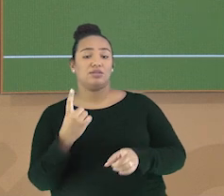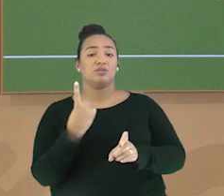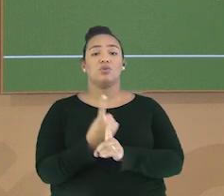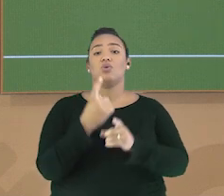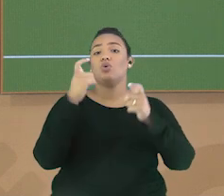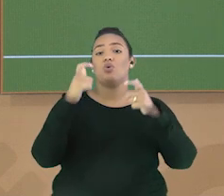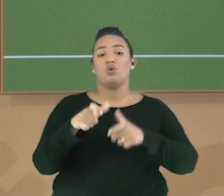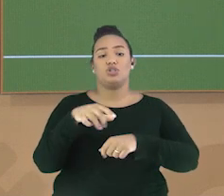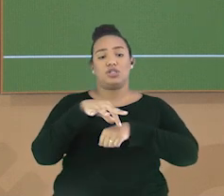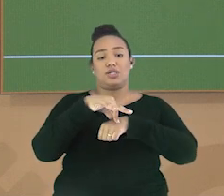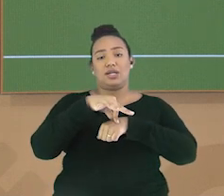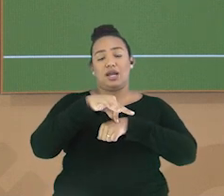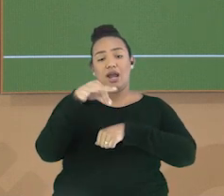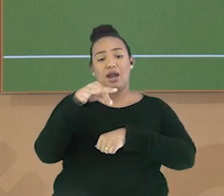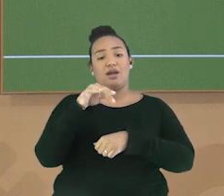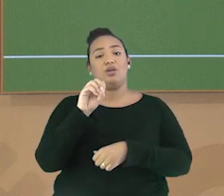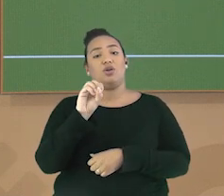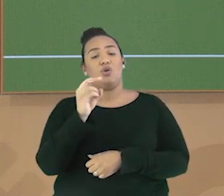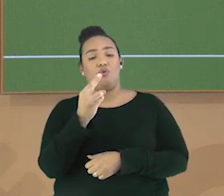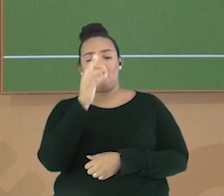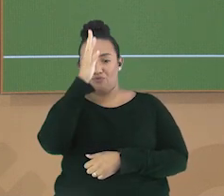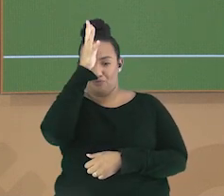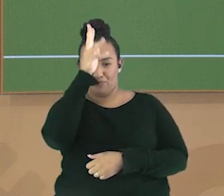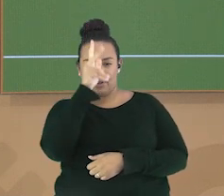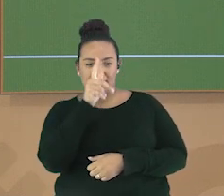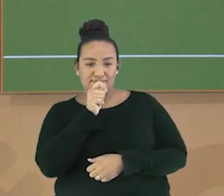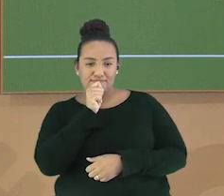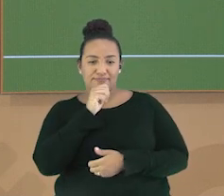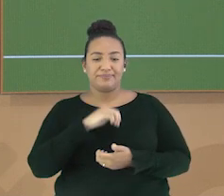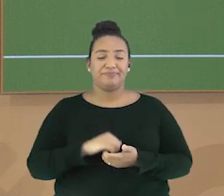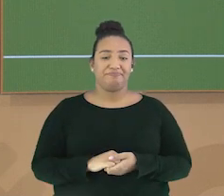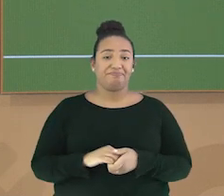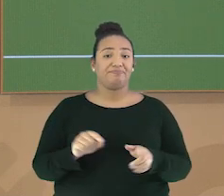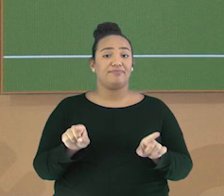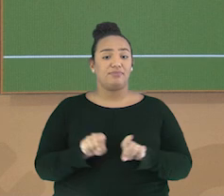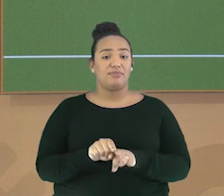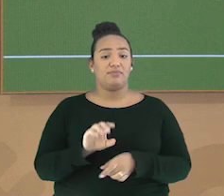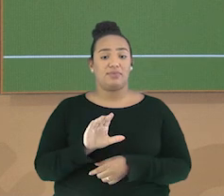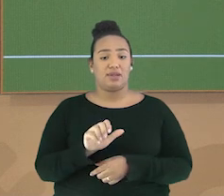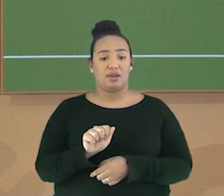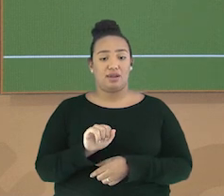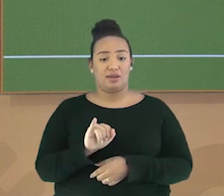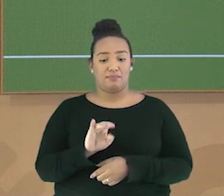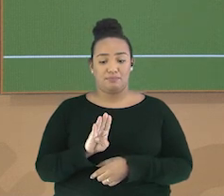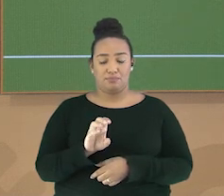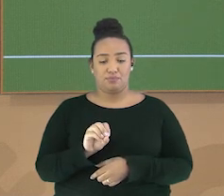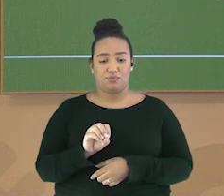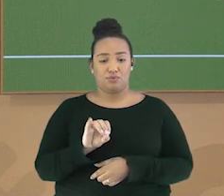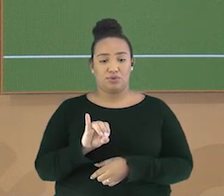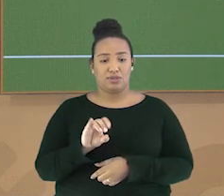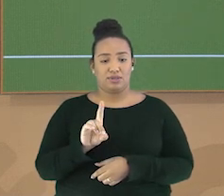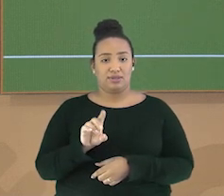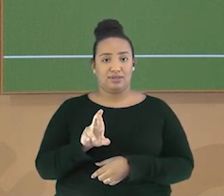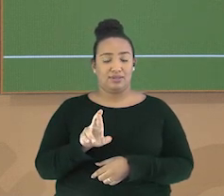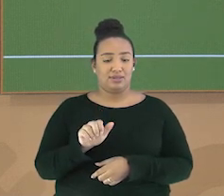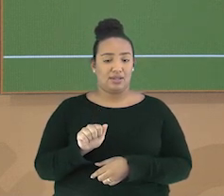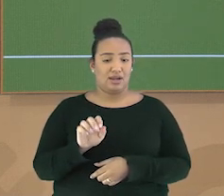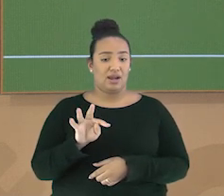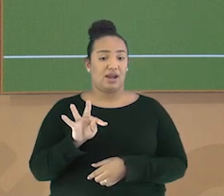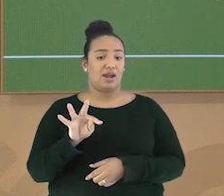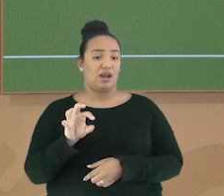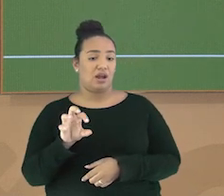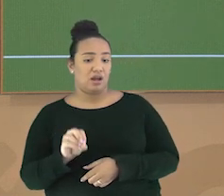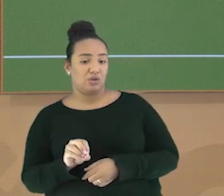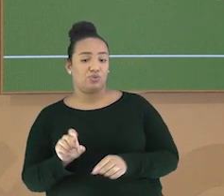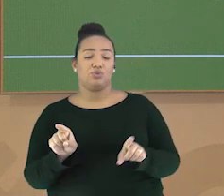o carboidrato em pães, já as vitaminas em legumes e verduras, as gorduras em